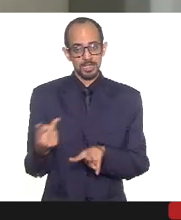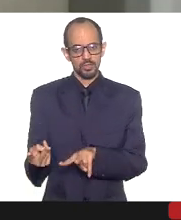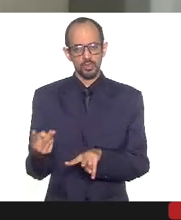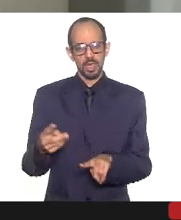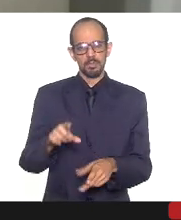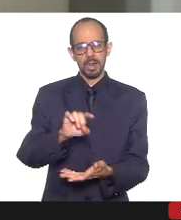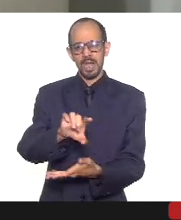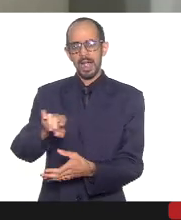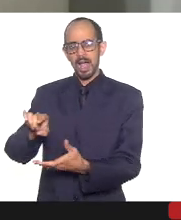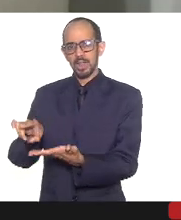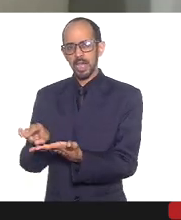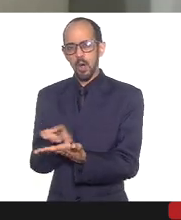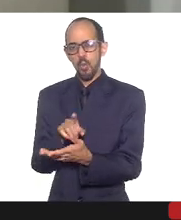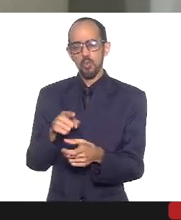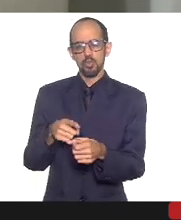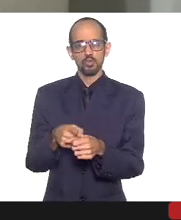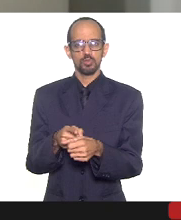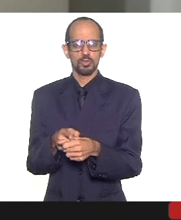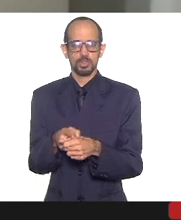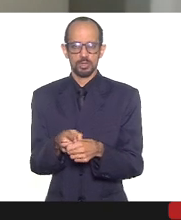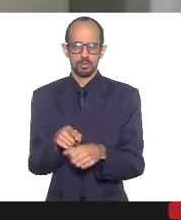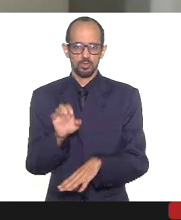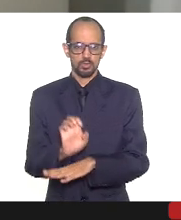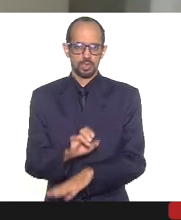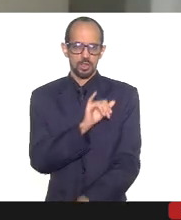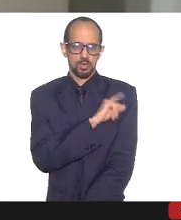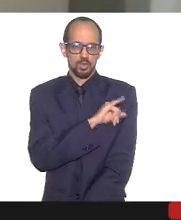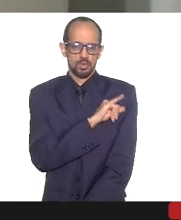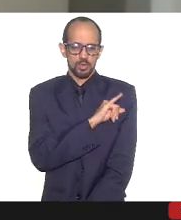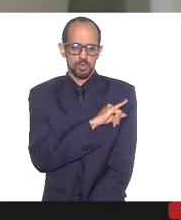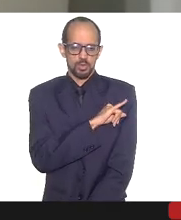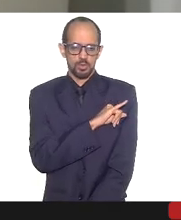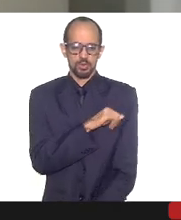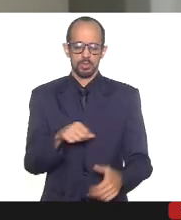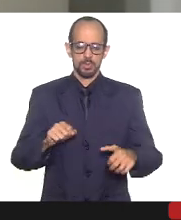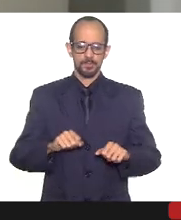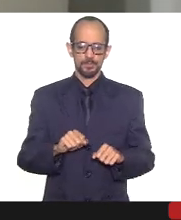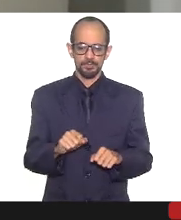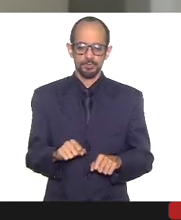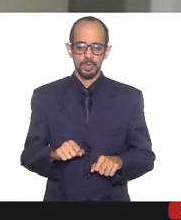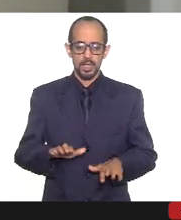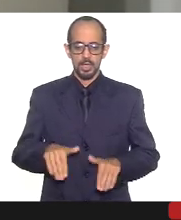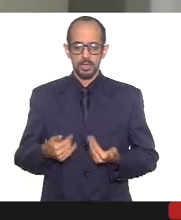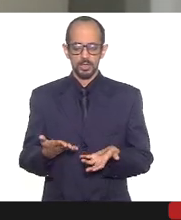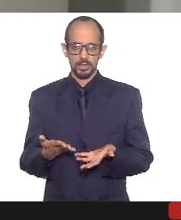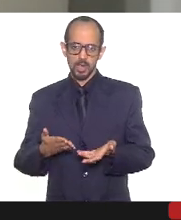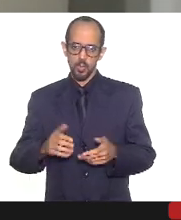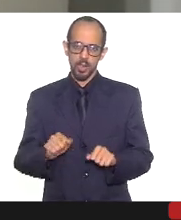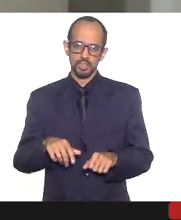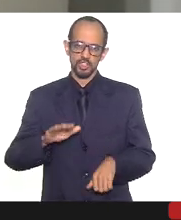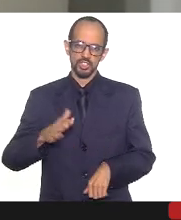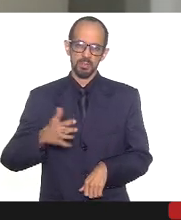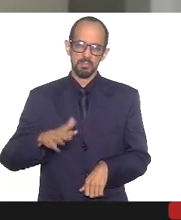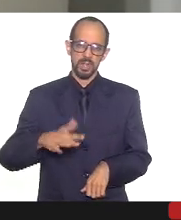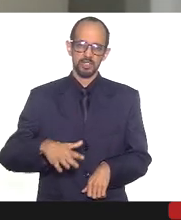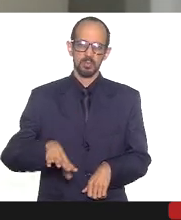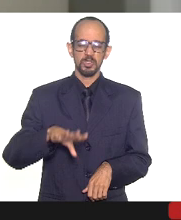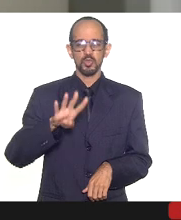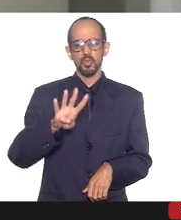municípios do Estado do Rio de Janeiro, mantendo aqui na execução do orçamento da SEDUC algo em torno de